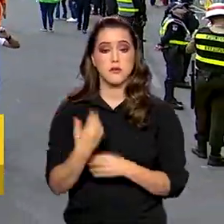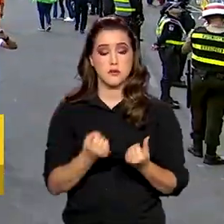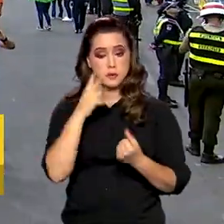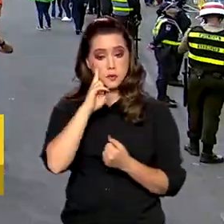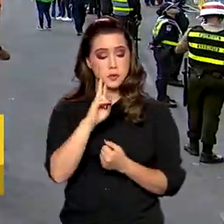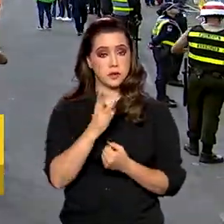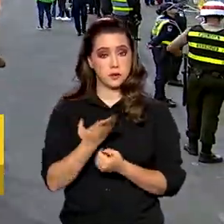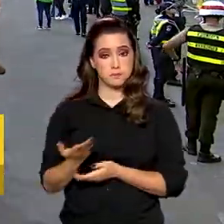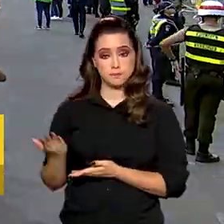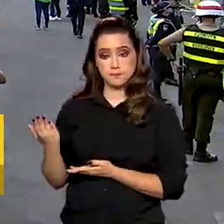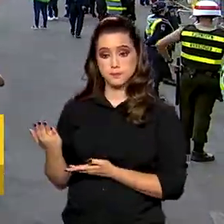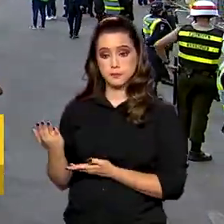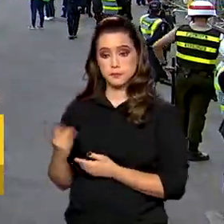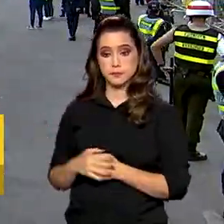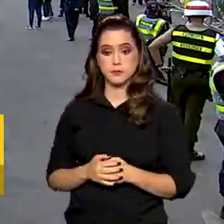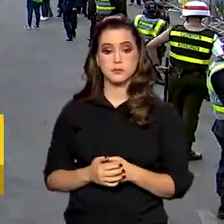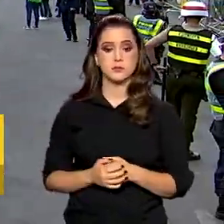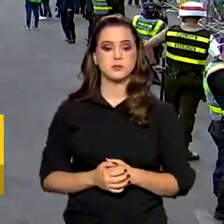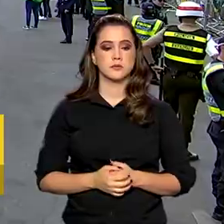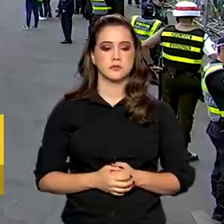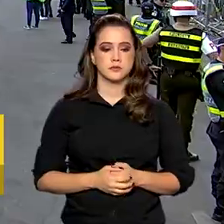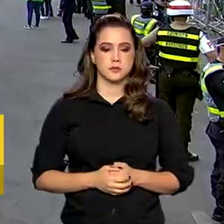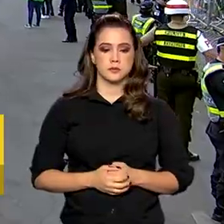ali para acompanhar mais um pouco do desfile?